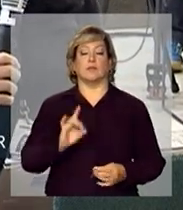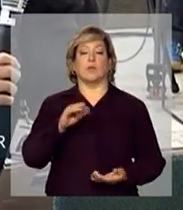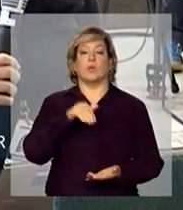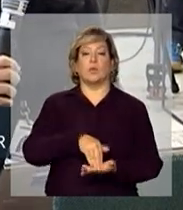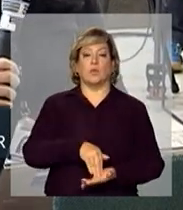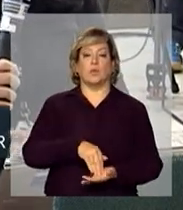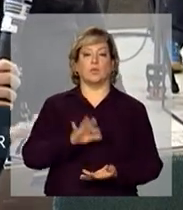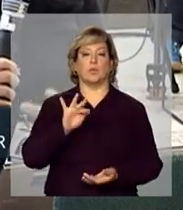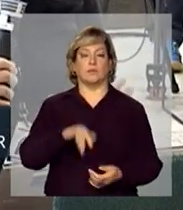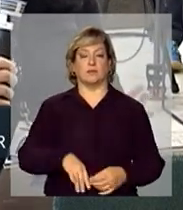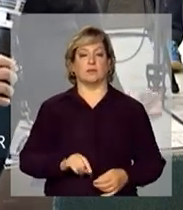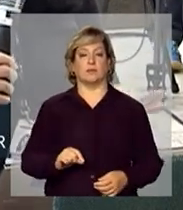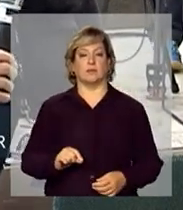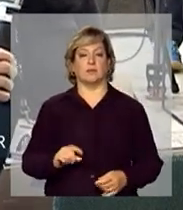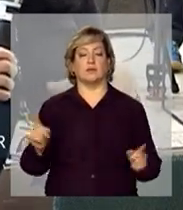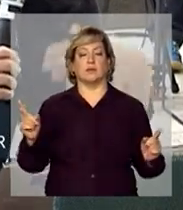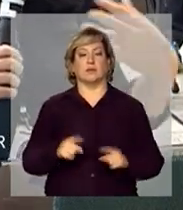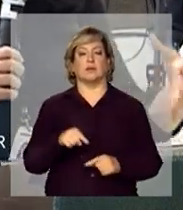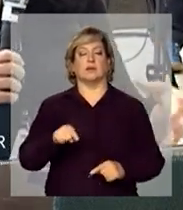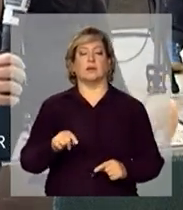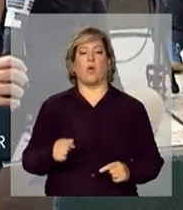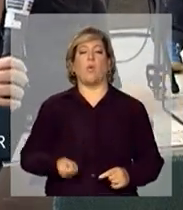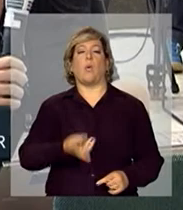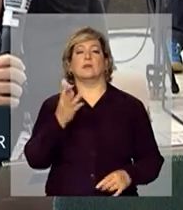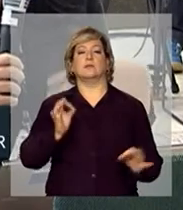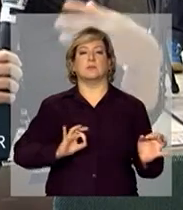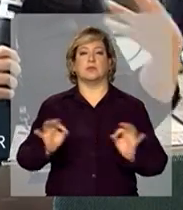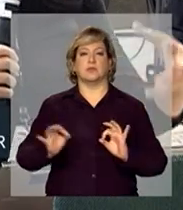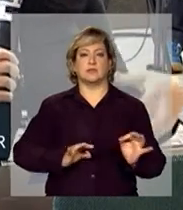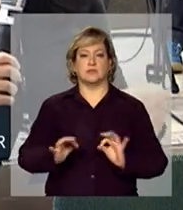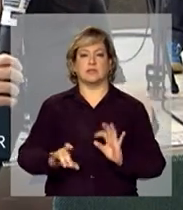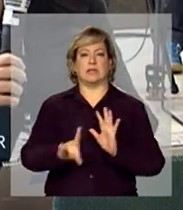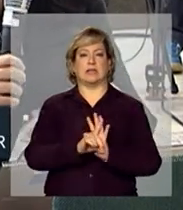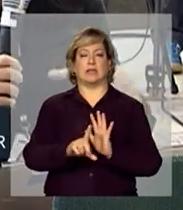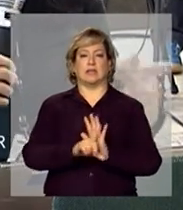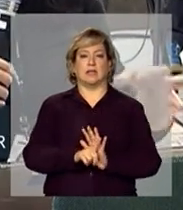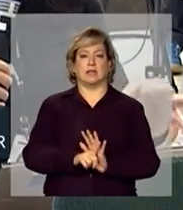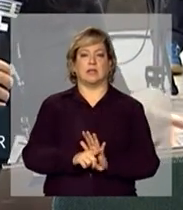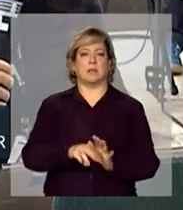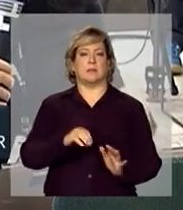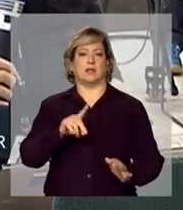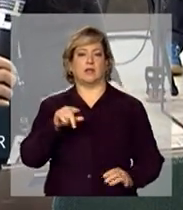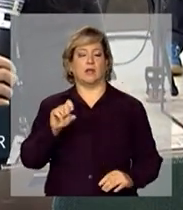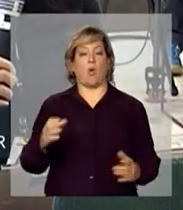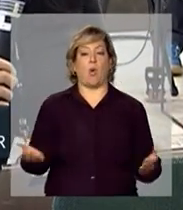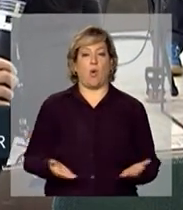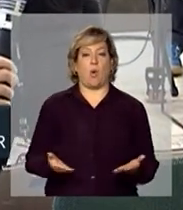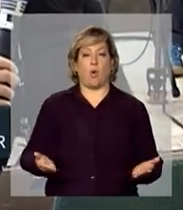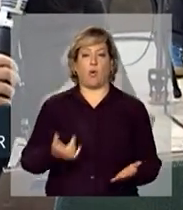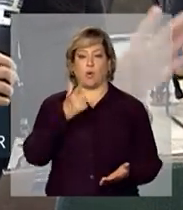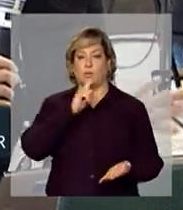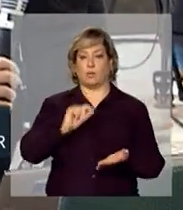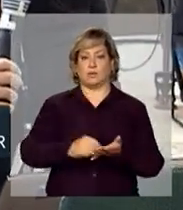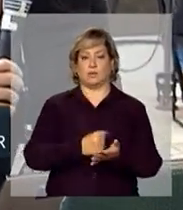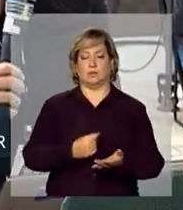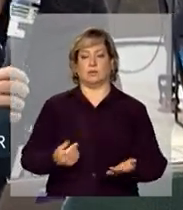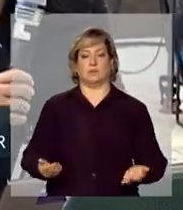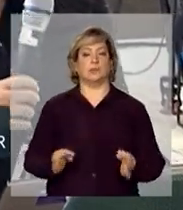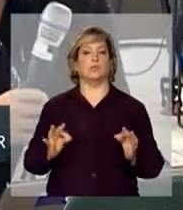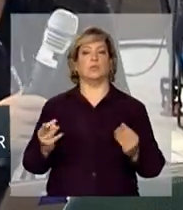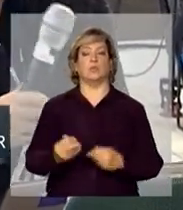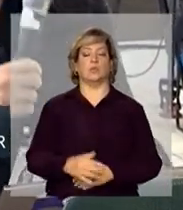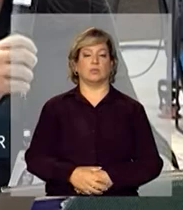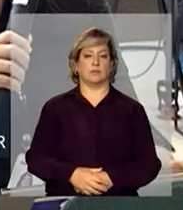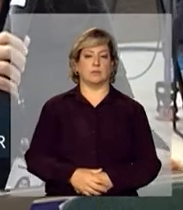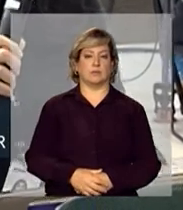é só para a gente resumir são quantos projetos decretos medidas aí hoje que são assinados ao